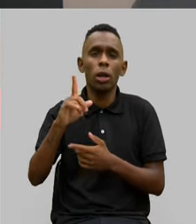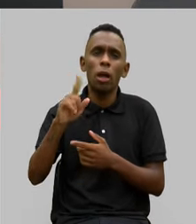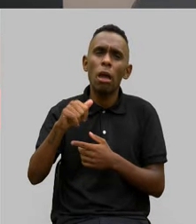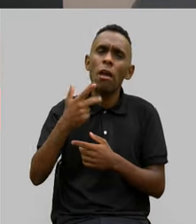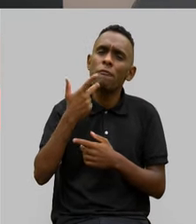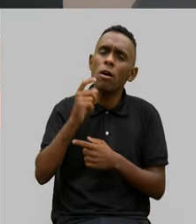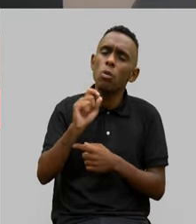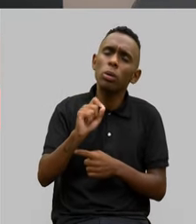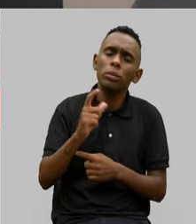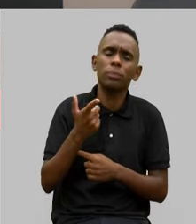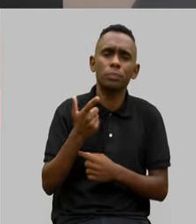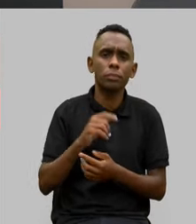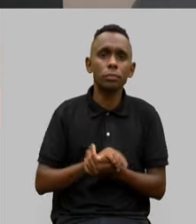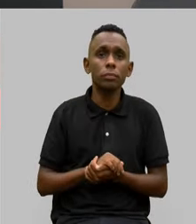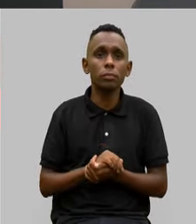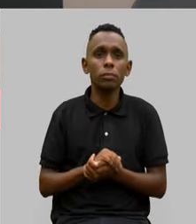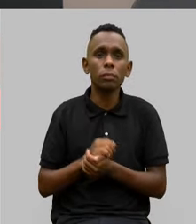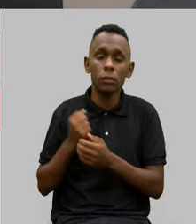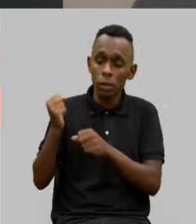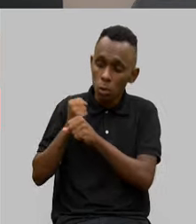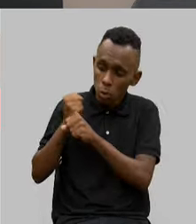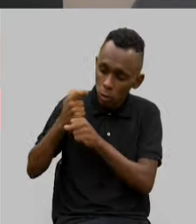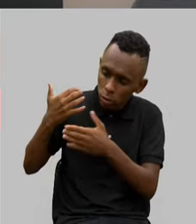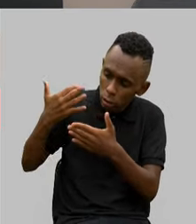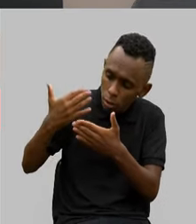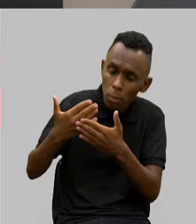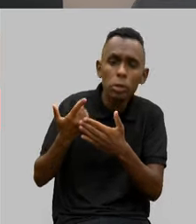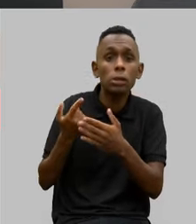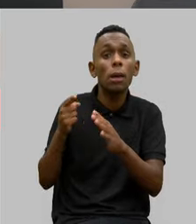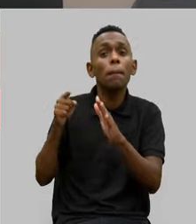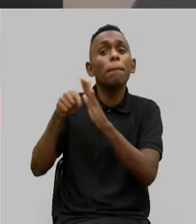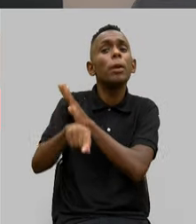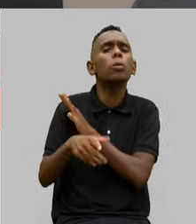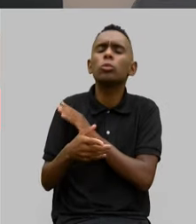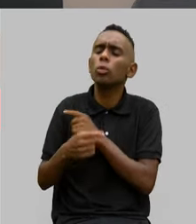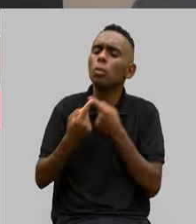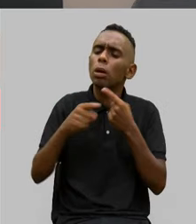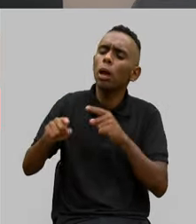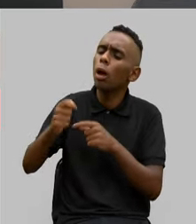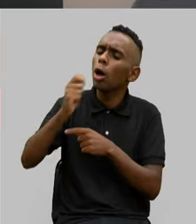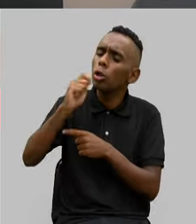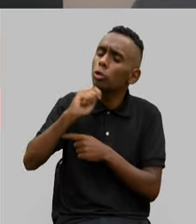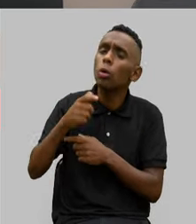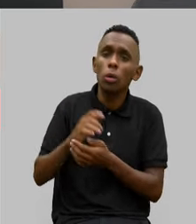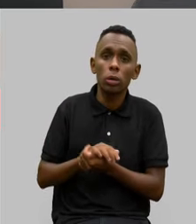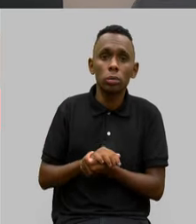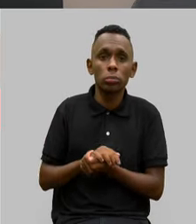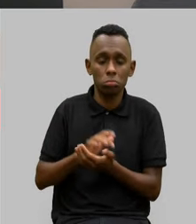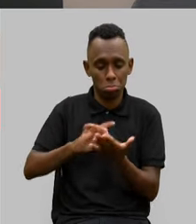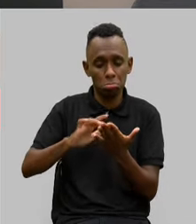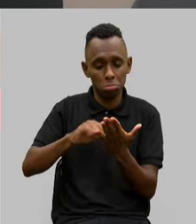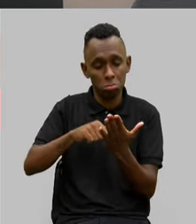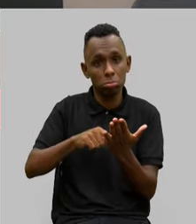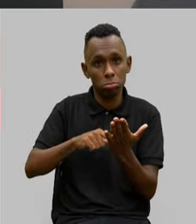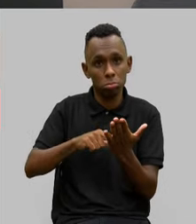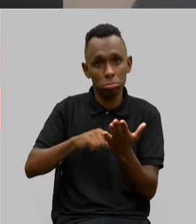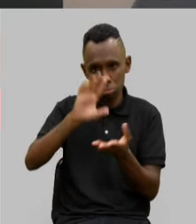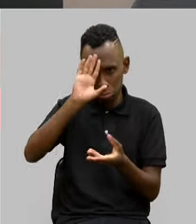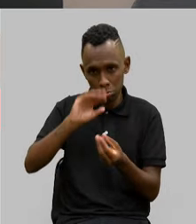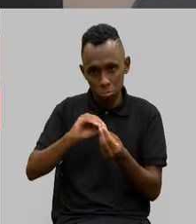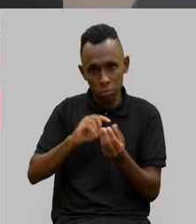que ele fala anos depois ele foi perguntado sobre a guerra às drogas V precisado do celular e eu termino